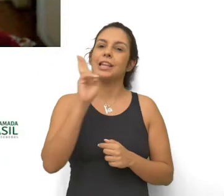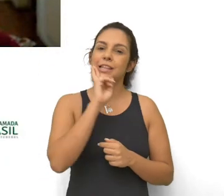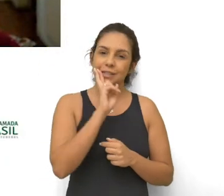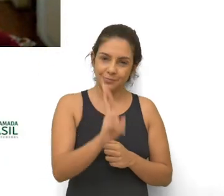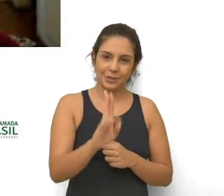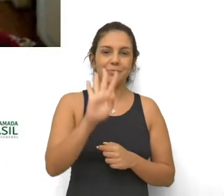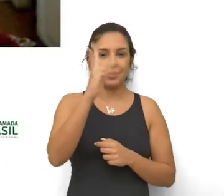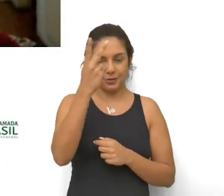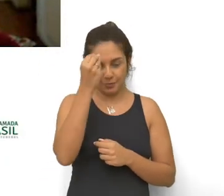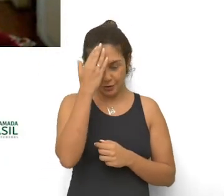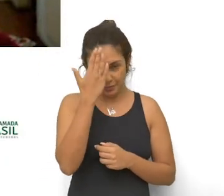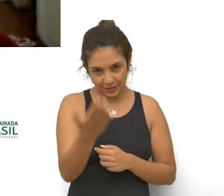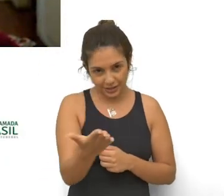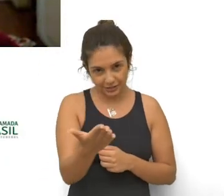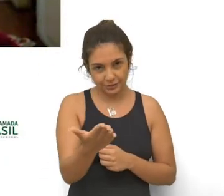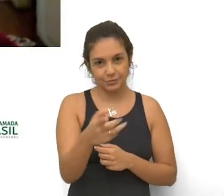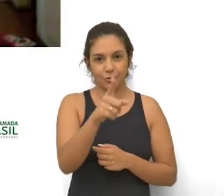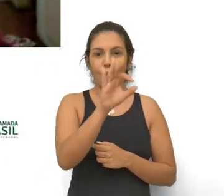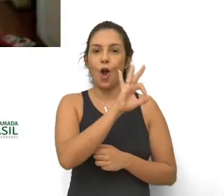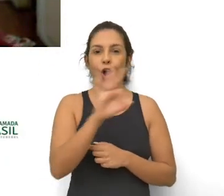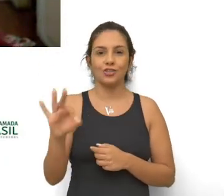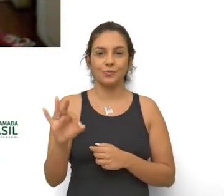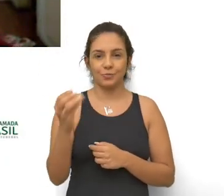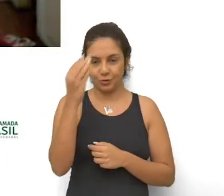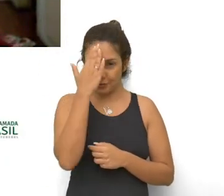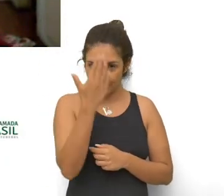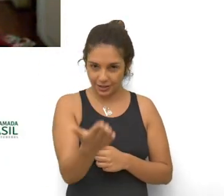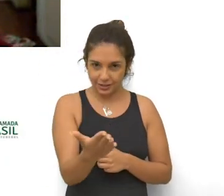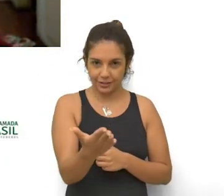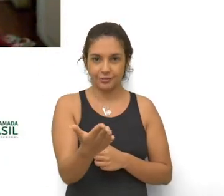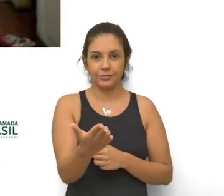Belo Horizonte. Muito obrigada, Afonso. Você é ótimo. Muito